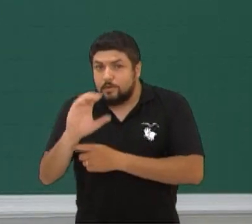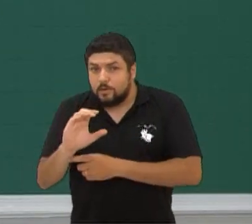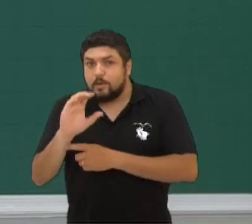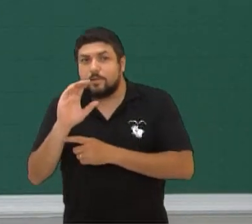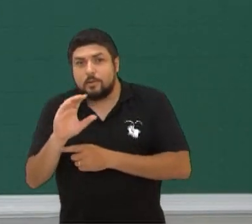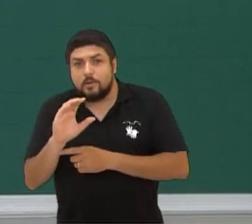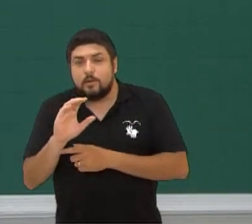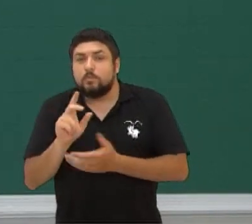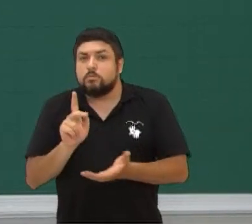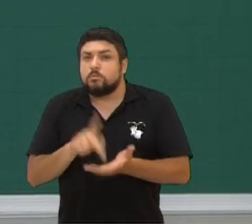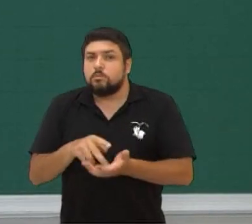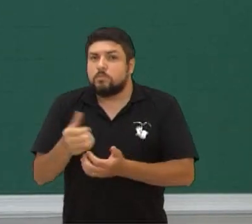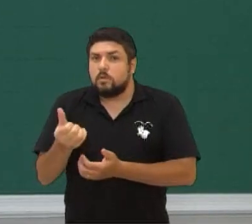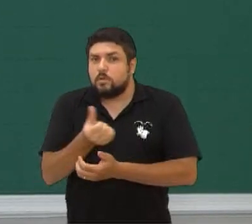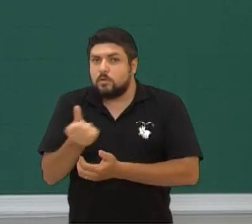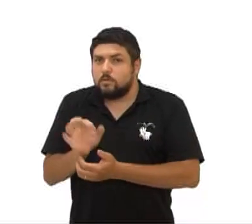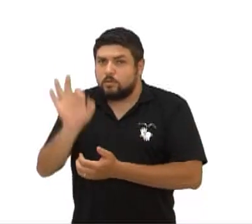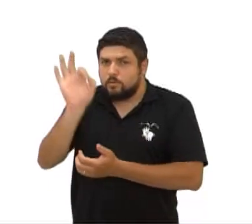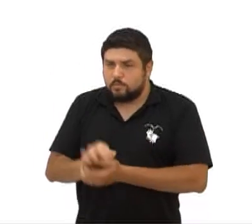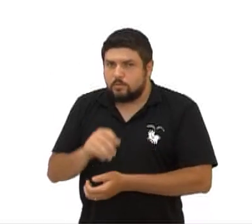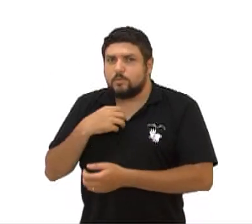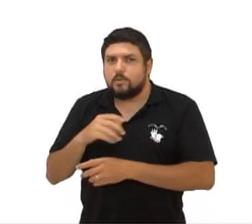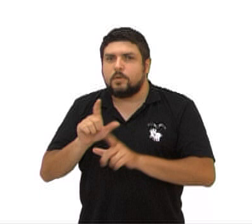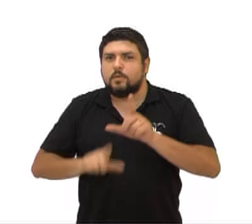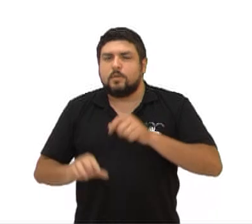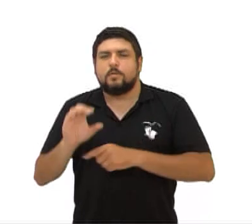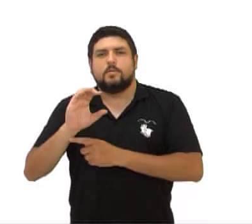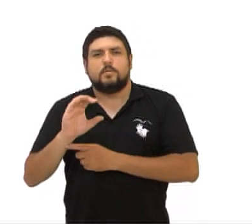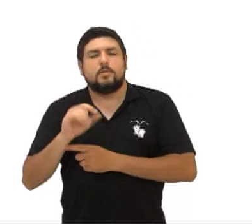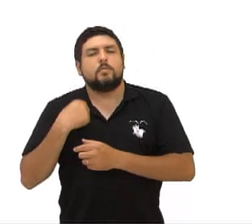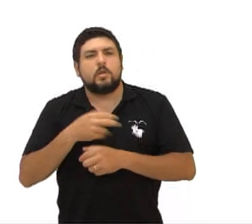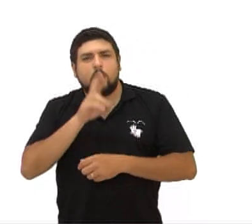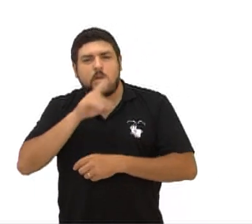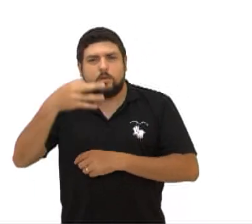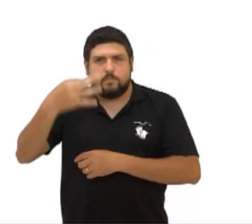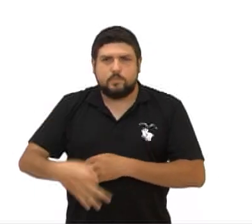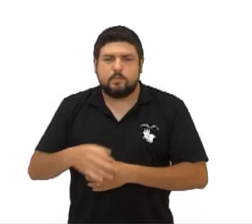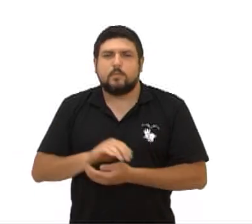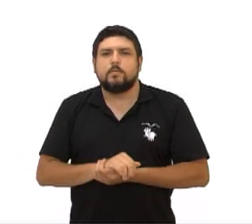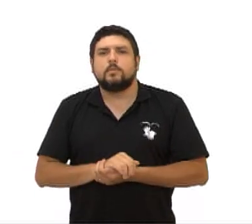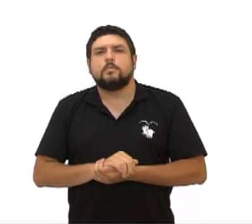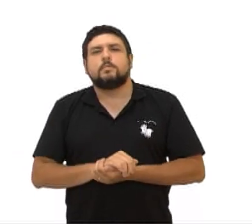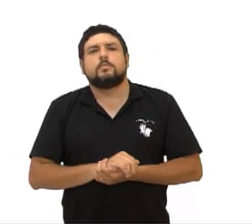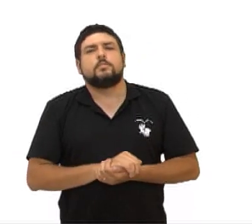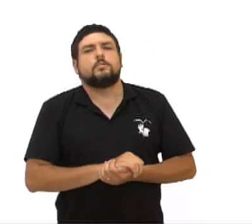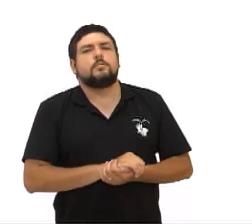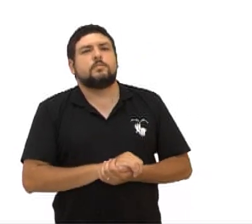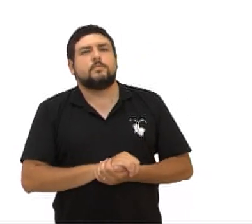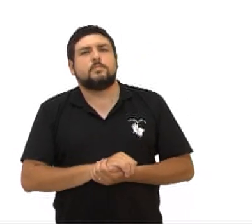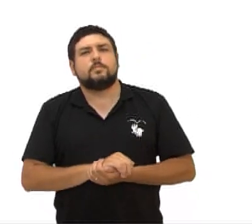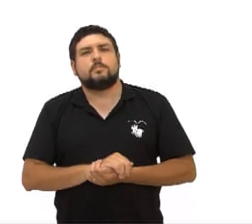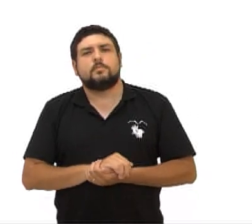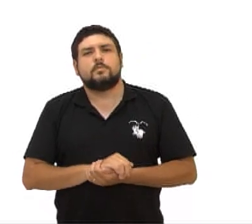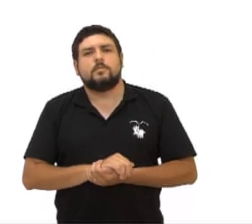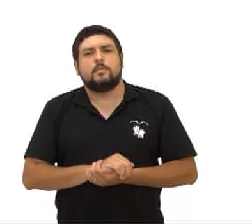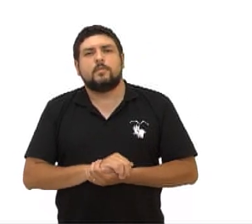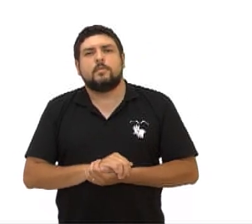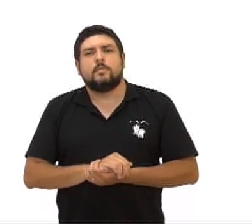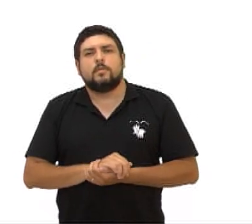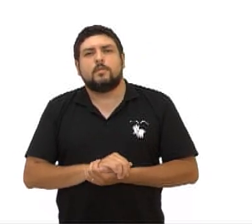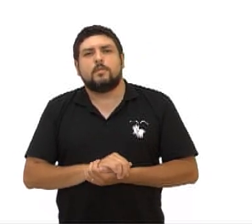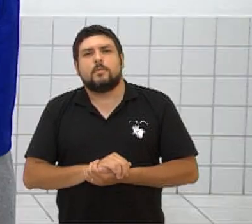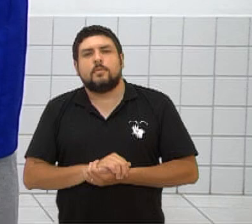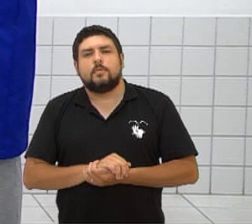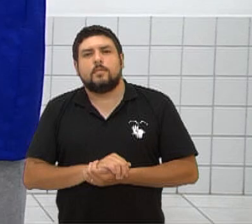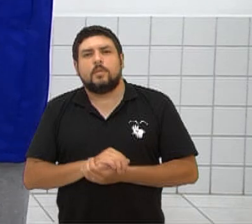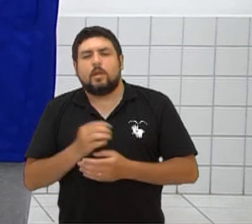temos 66% falando que é C. E a resposta é correta, né? Em Massachusetts, né? Na Califórnia foi criado o